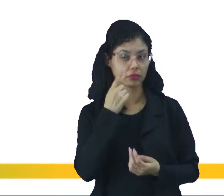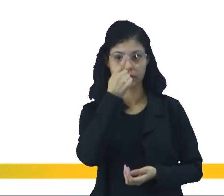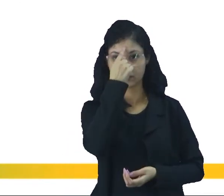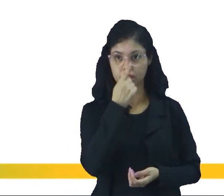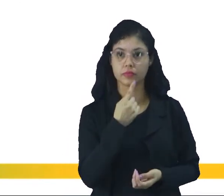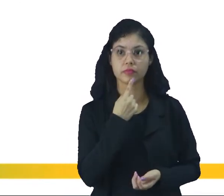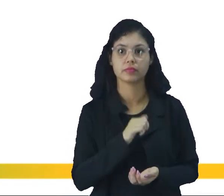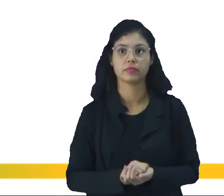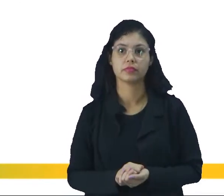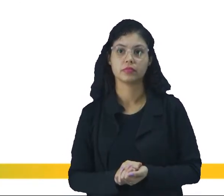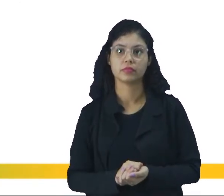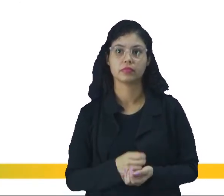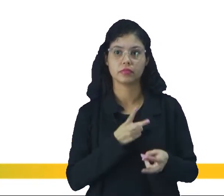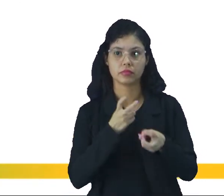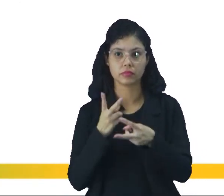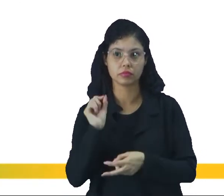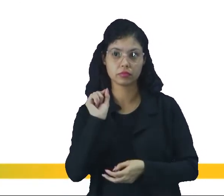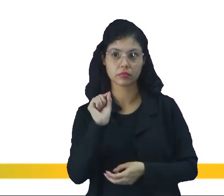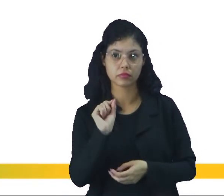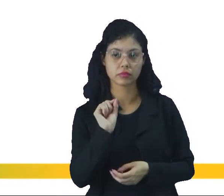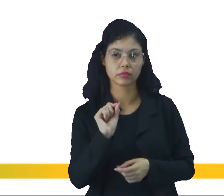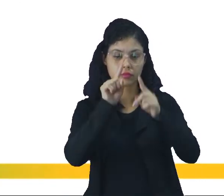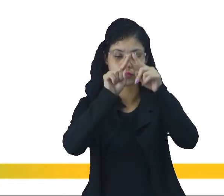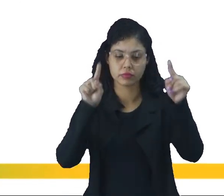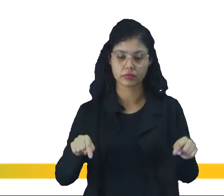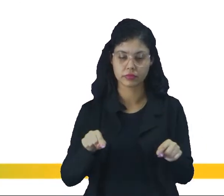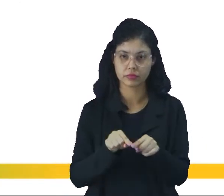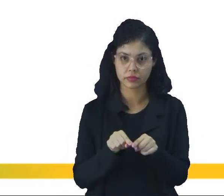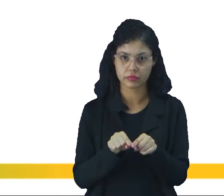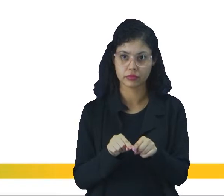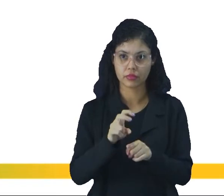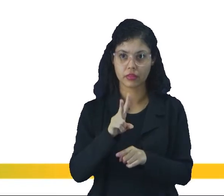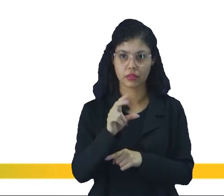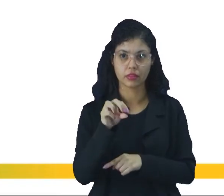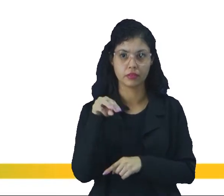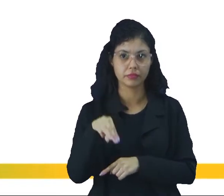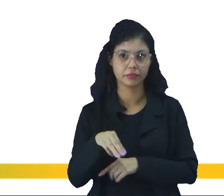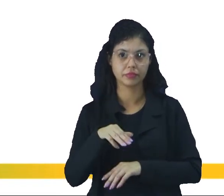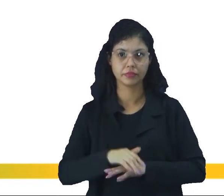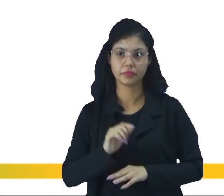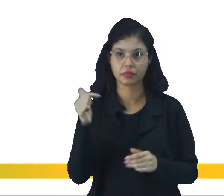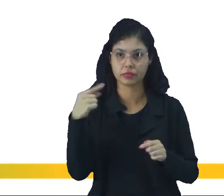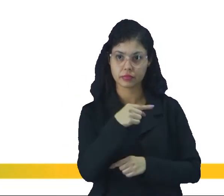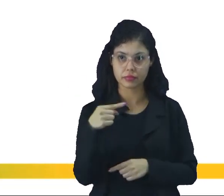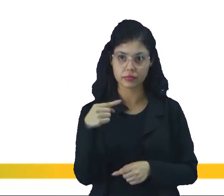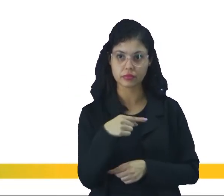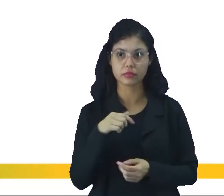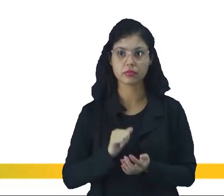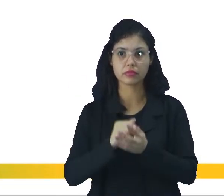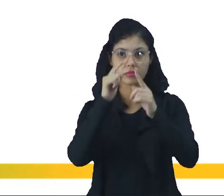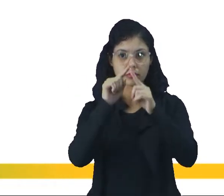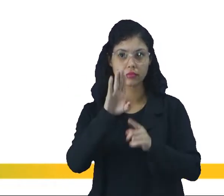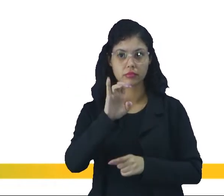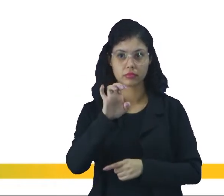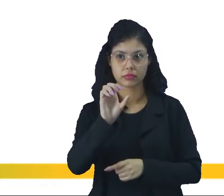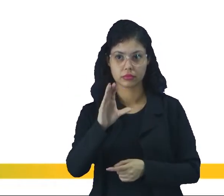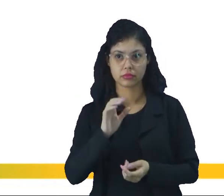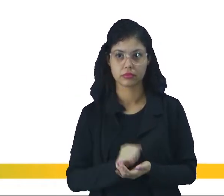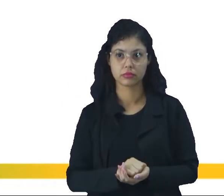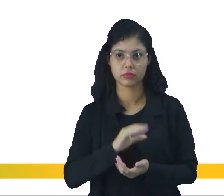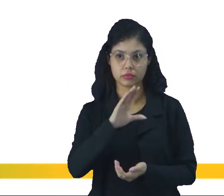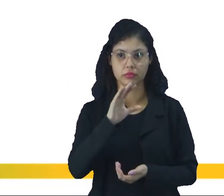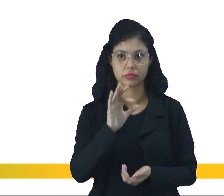Observando a figura, que a área achurada corresponde à área do quadrado de lado 50 metros, menos a área dos triângulos BEC